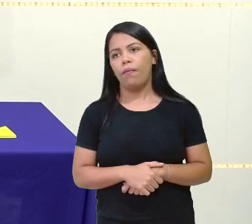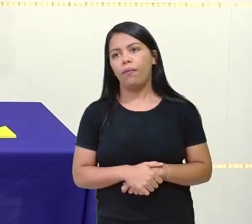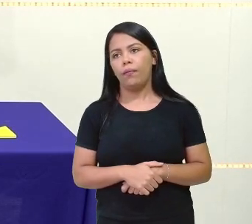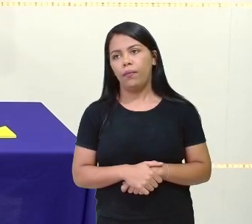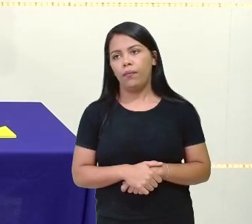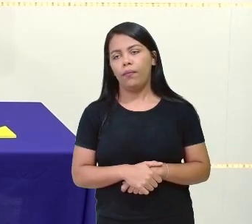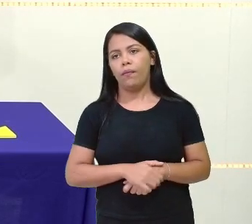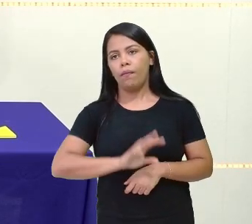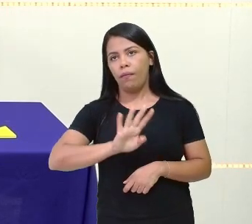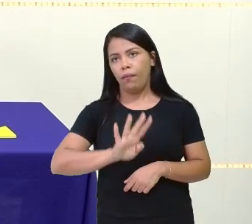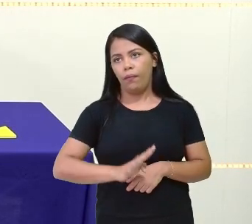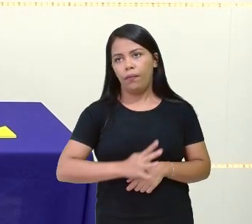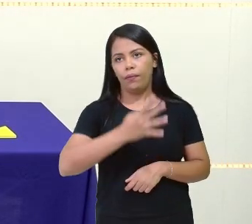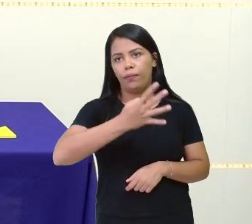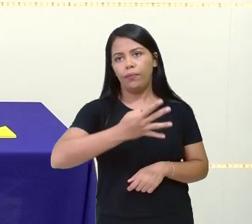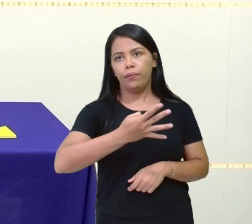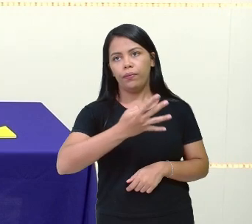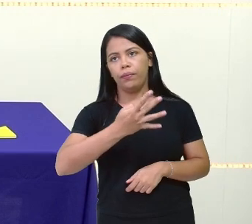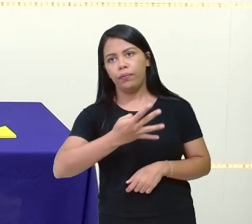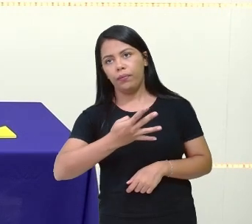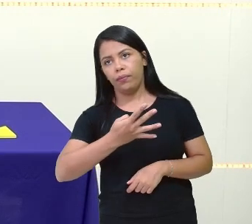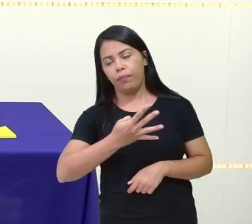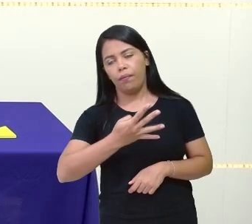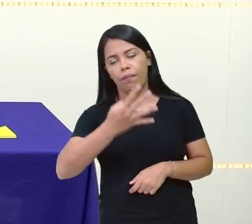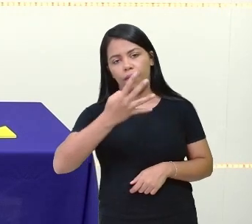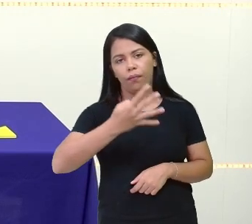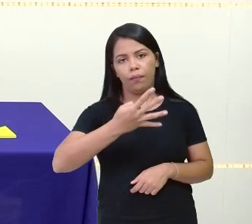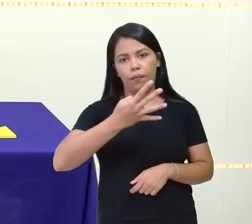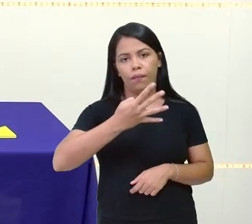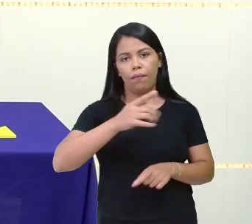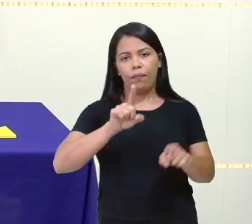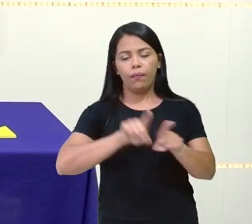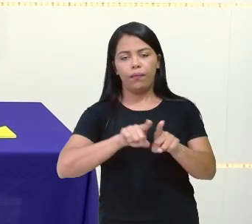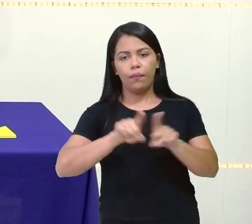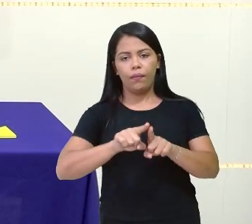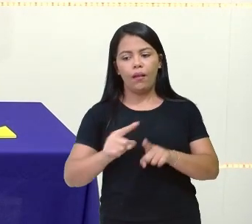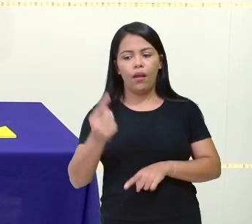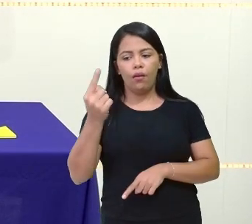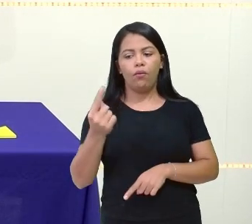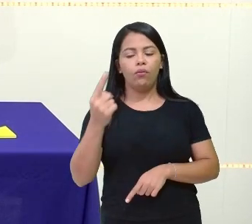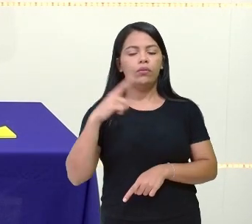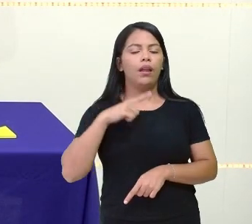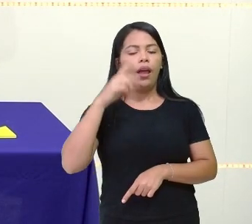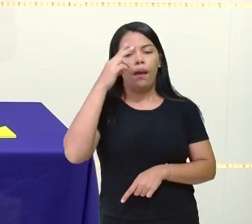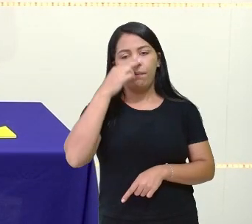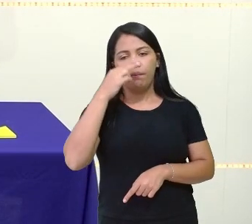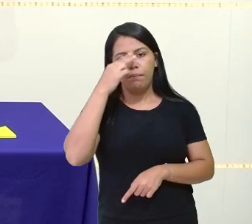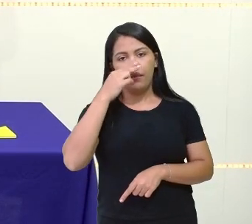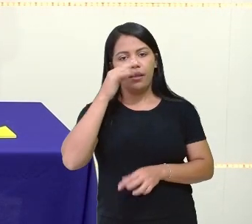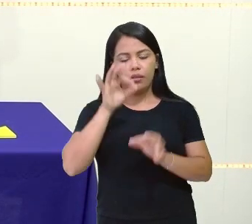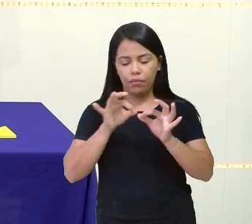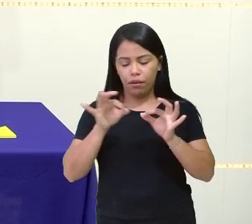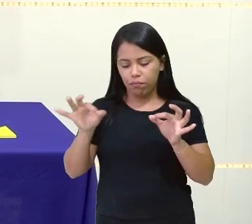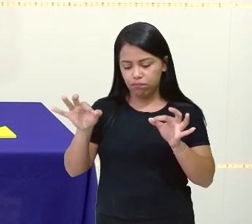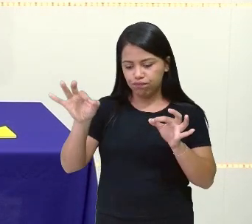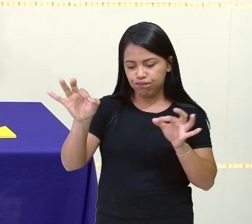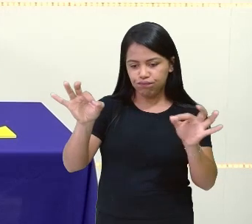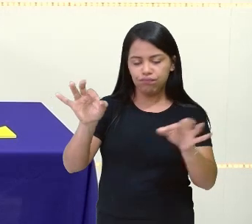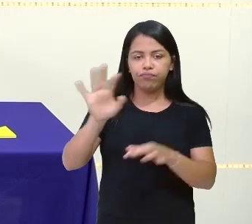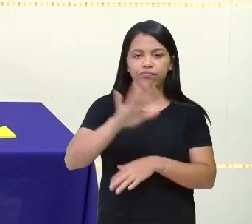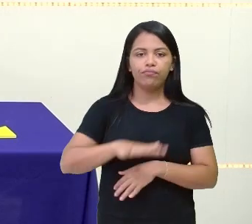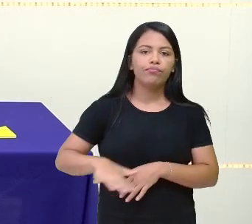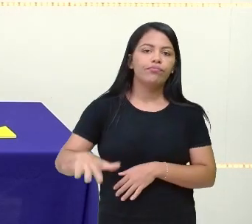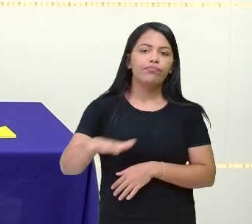figura 4 e a figura 1 com a mesma medida de área.